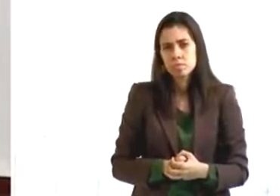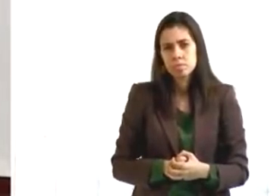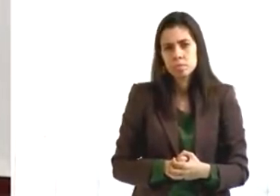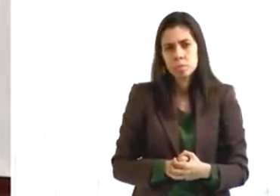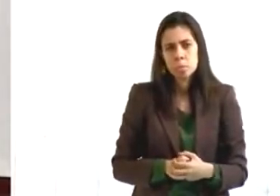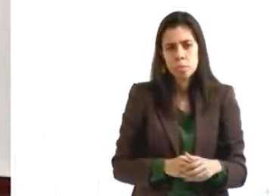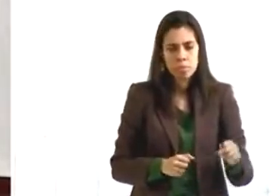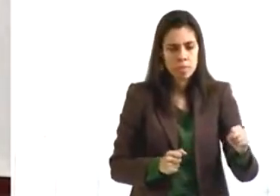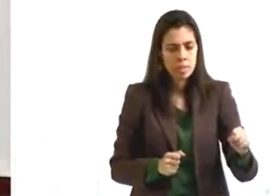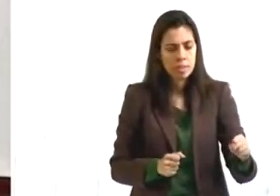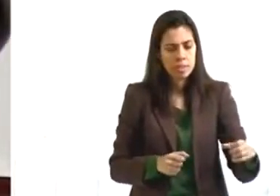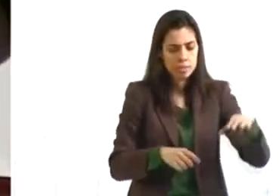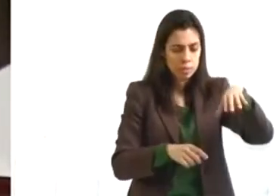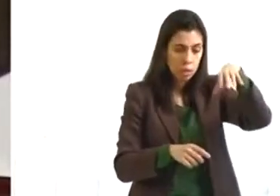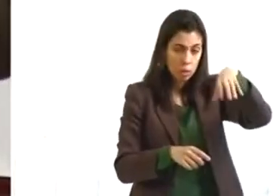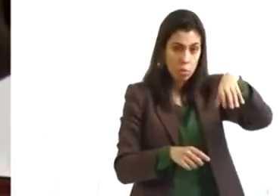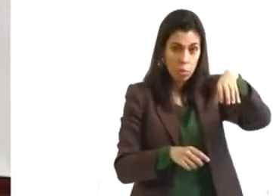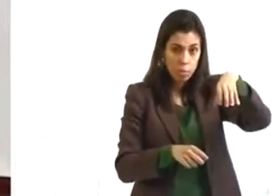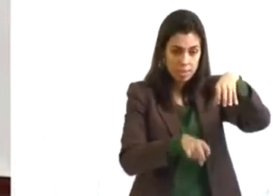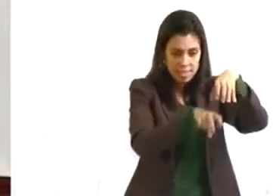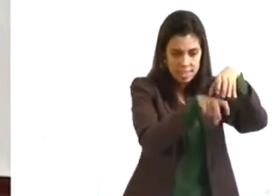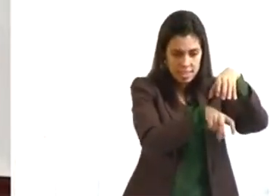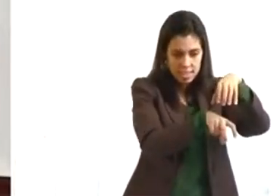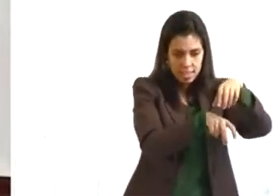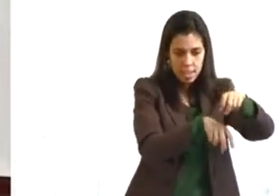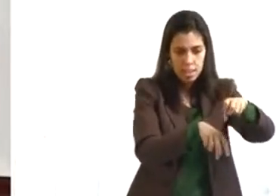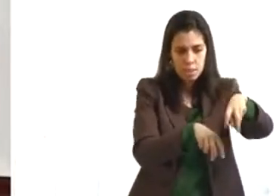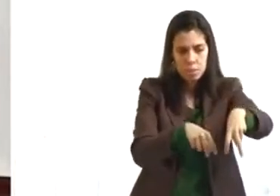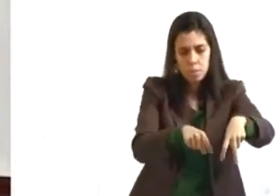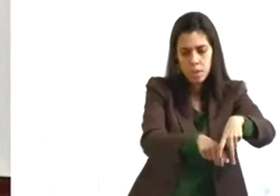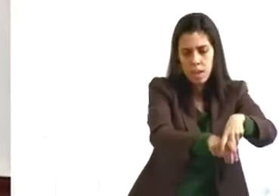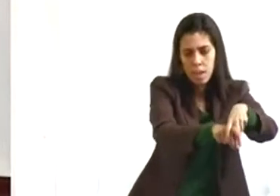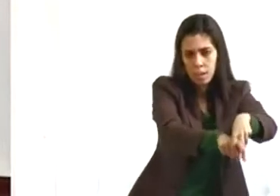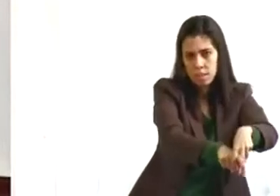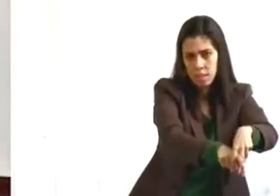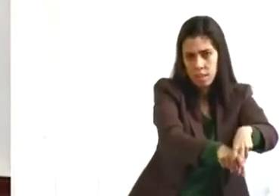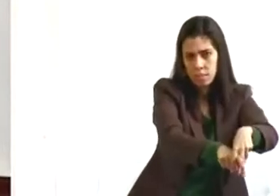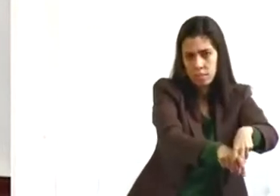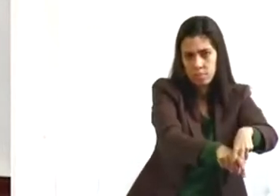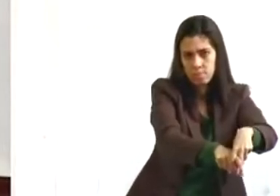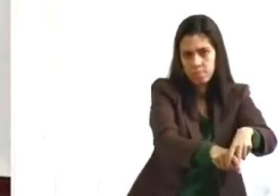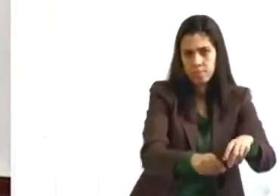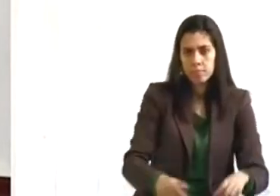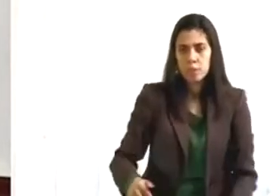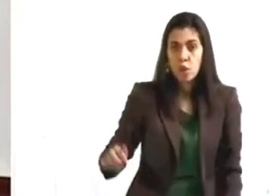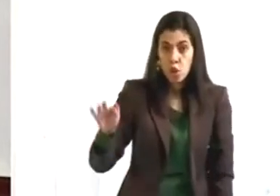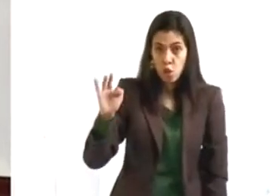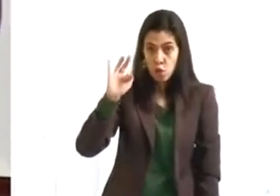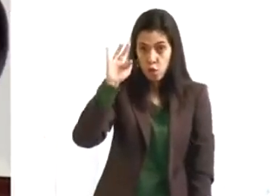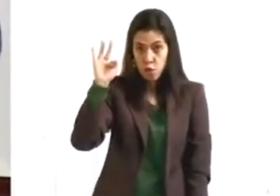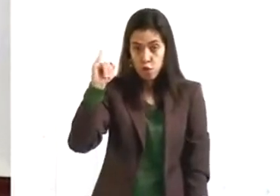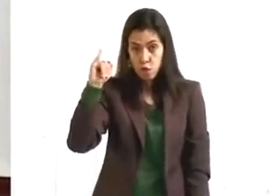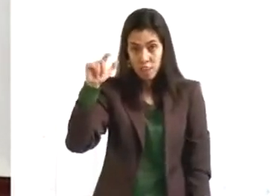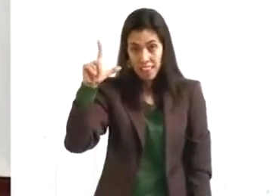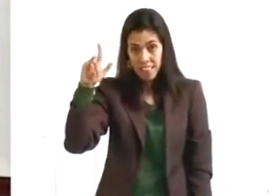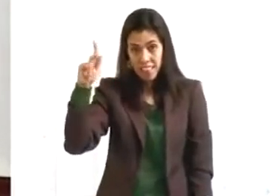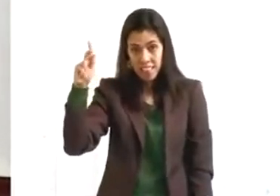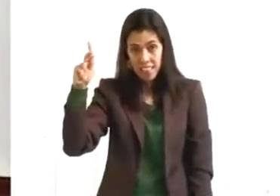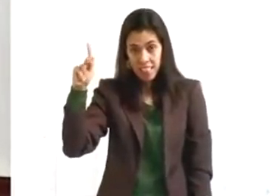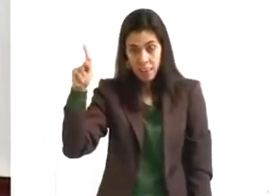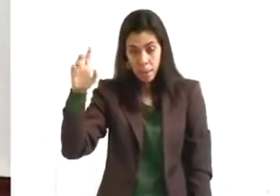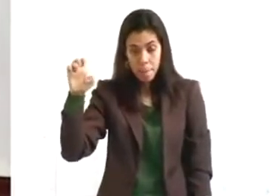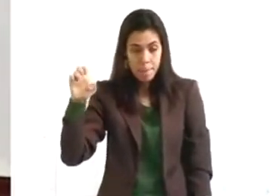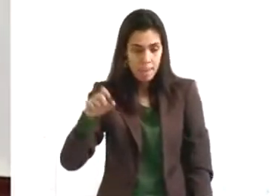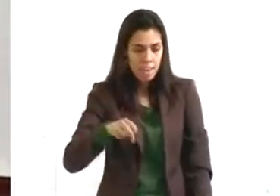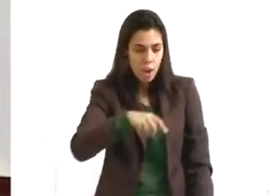mente? Você consegue nesta manhã agora imaginar Filipe correndo? Talvez aqui os irmãos que são adeptos